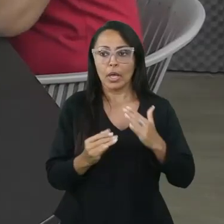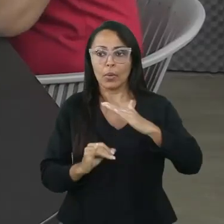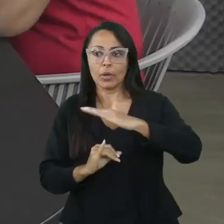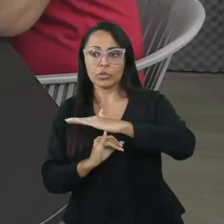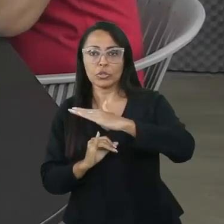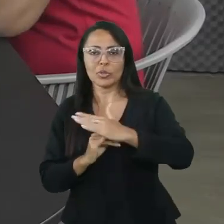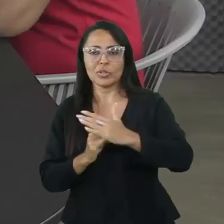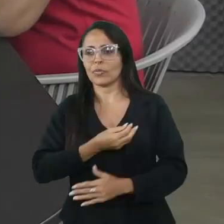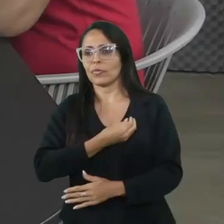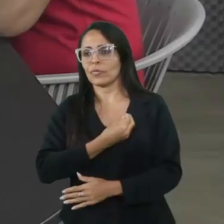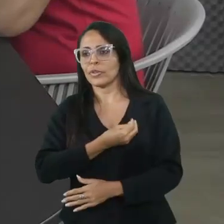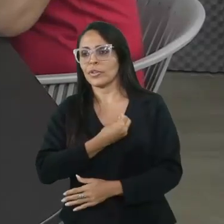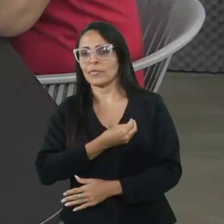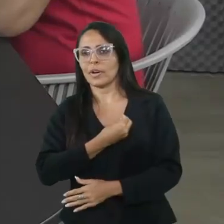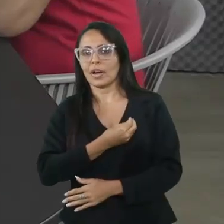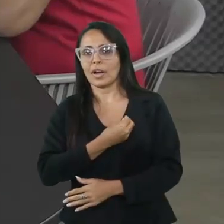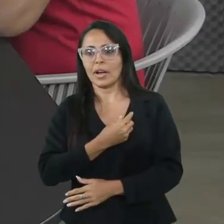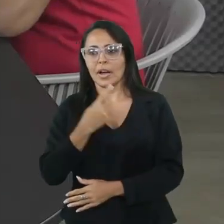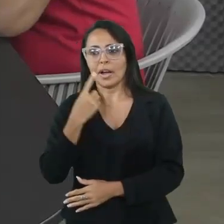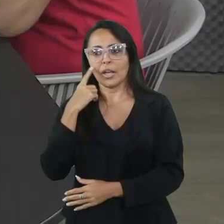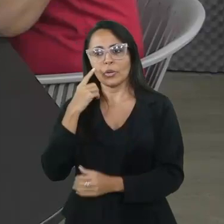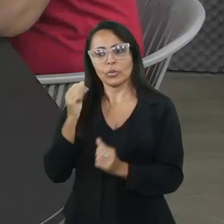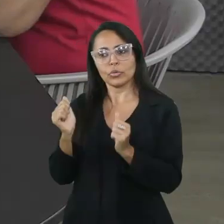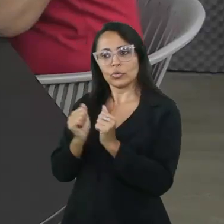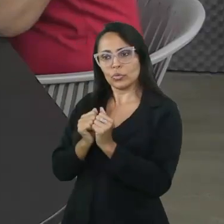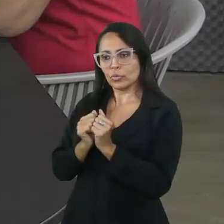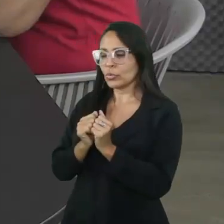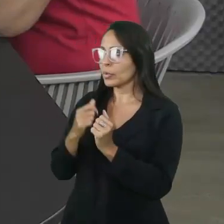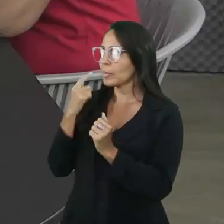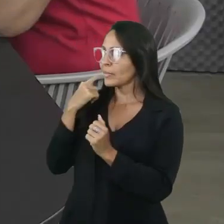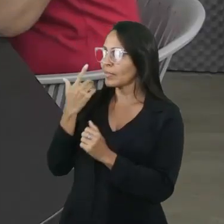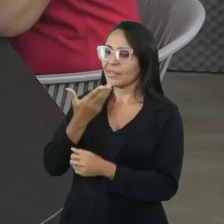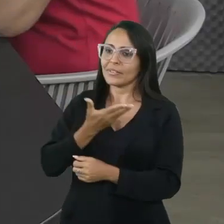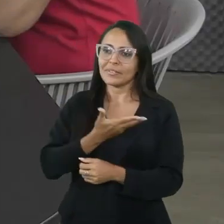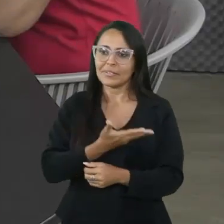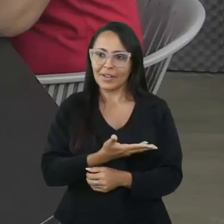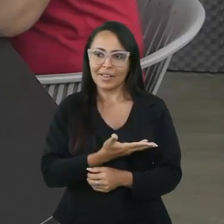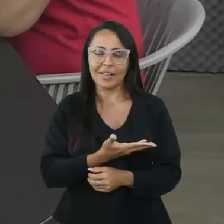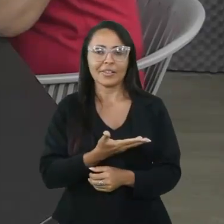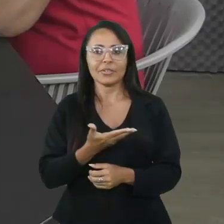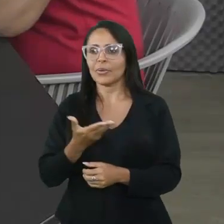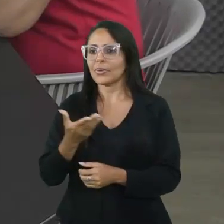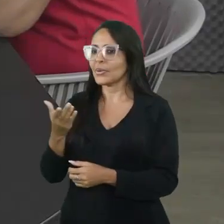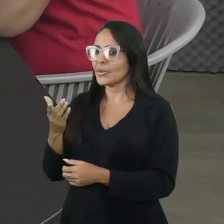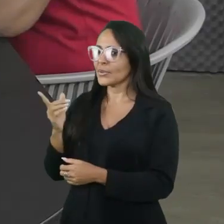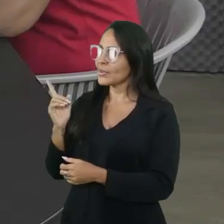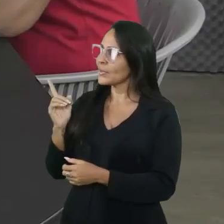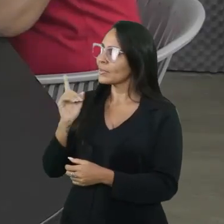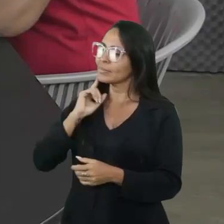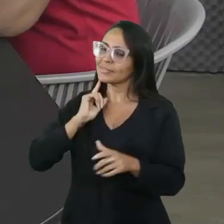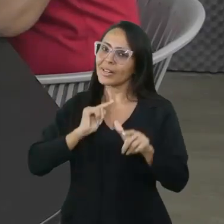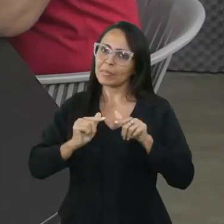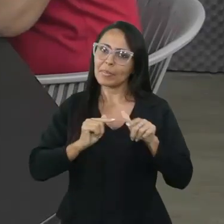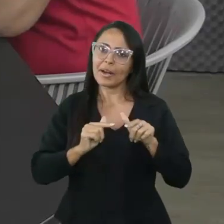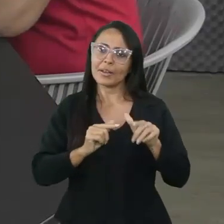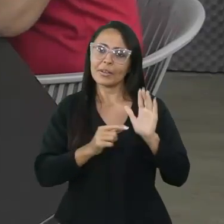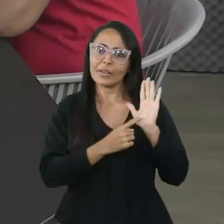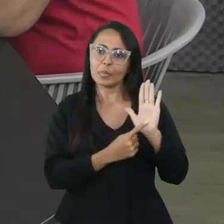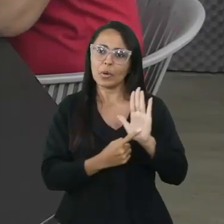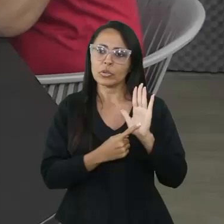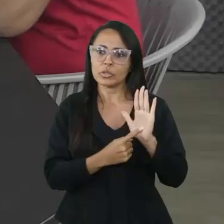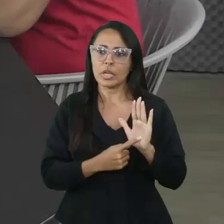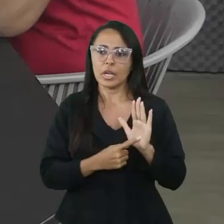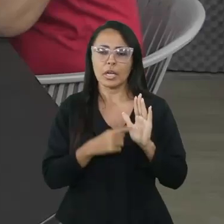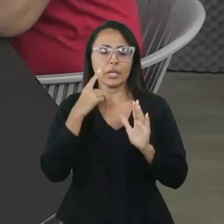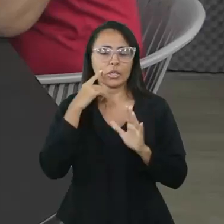viva e Daniel está aqui, eu estou aqui também para falar um pouquinho do nosso trabalho e a mostrar justamente como que tudo cabe